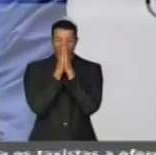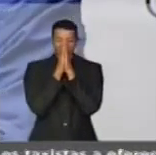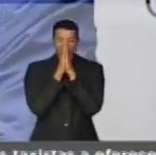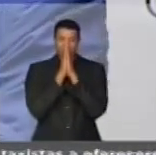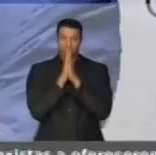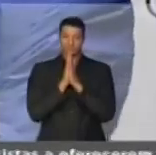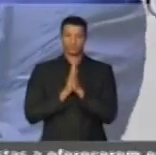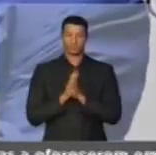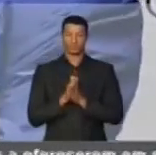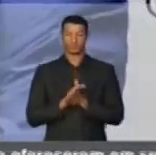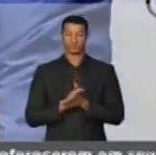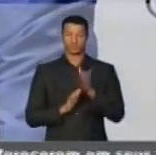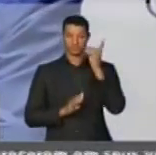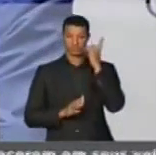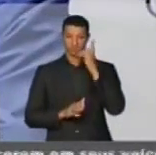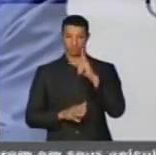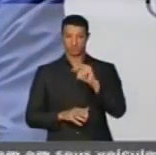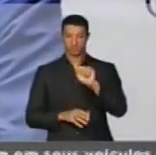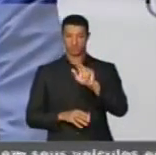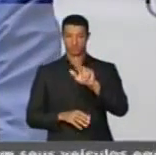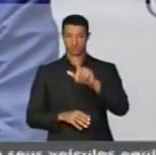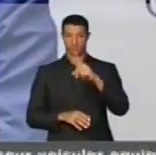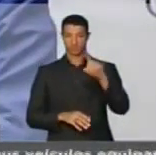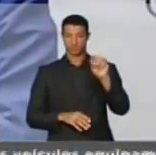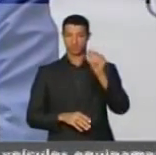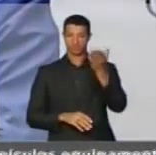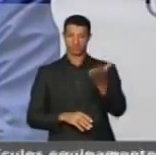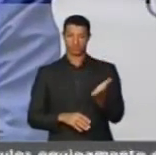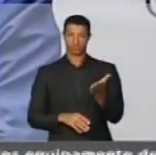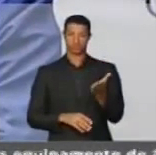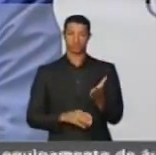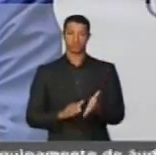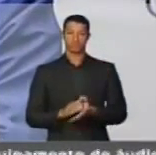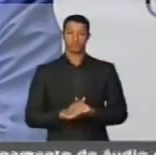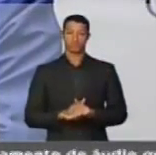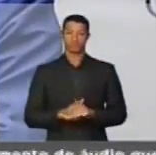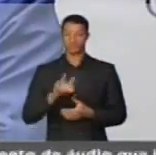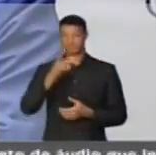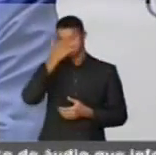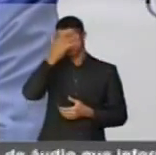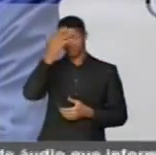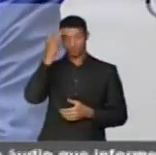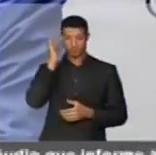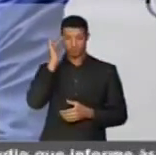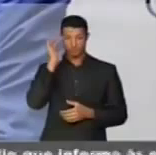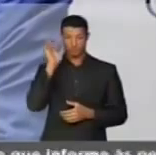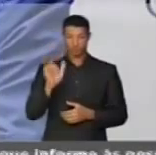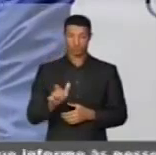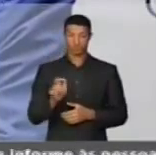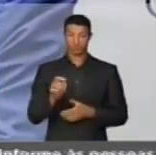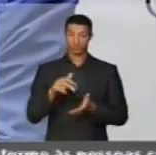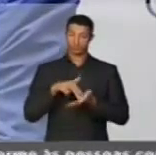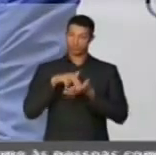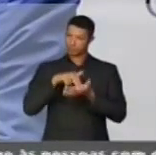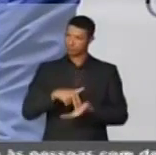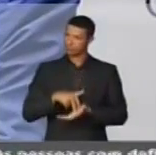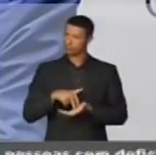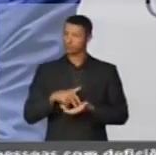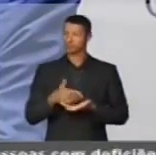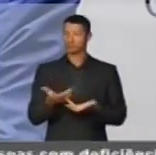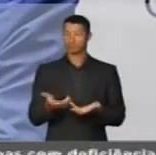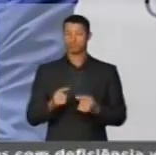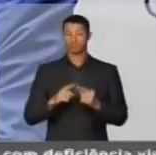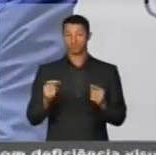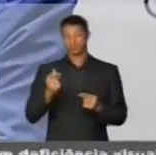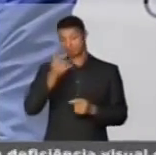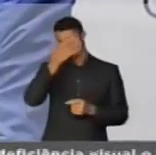Honorável deputado Paulão, Vossa Excelência é uma pessoa de posições firmes, mas é